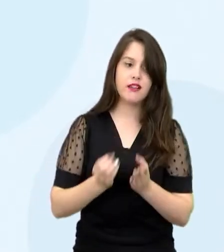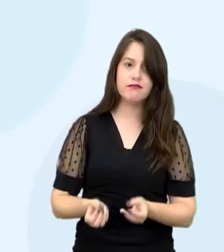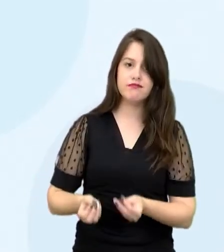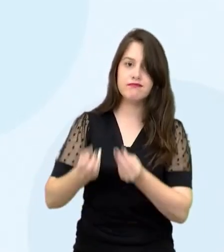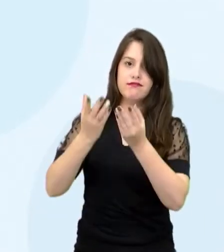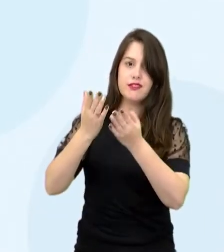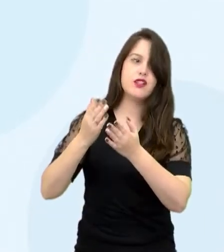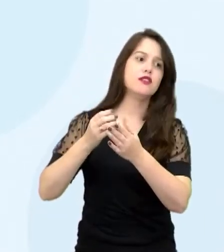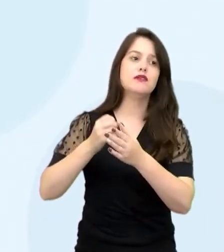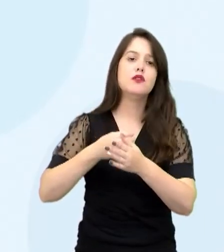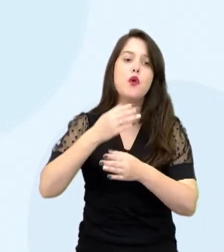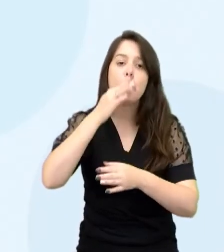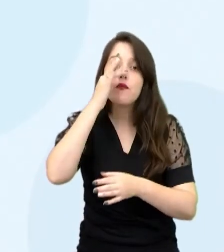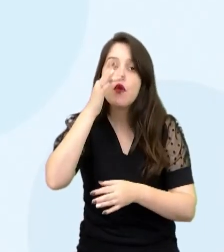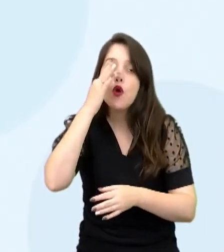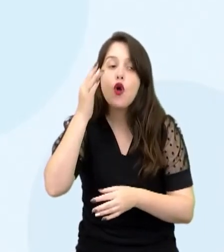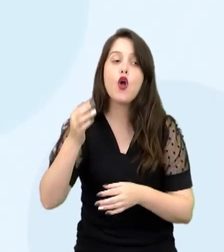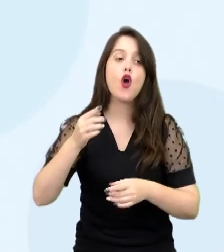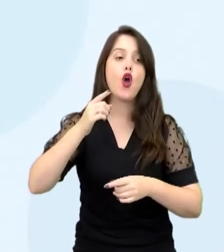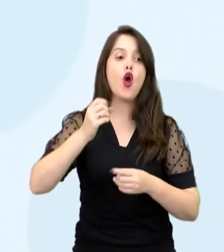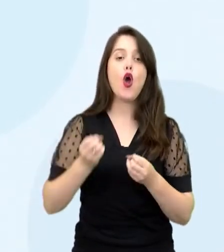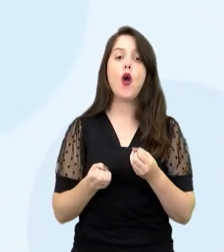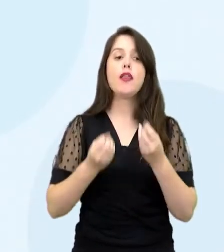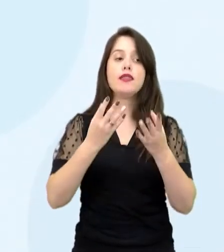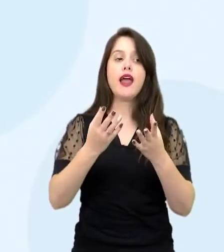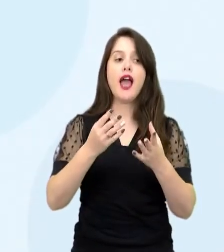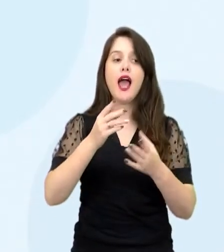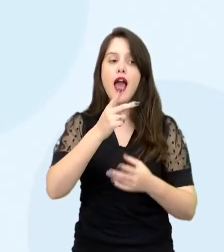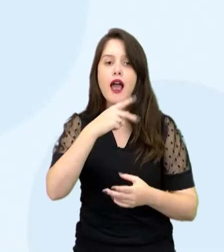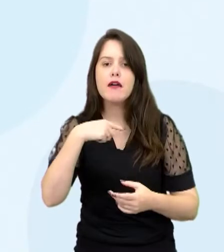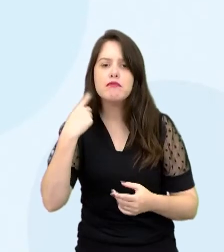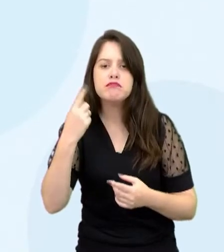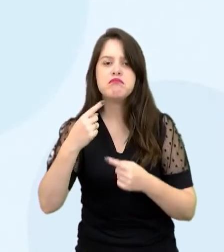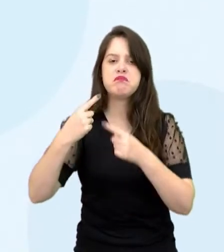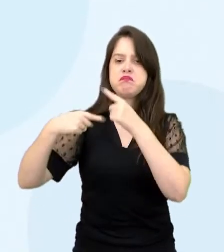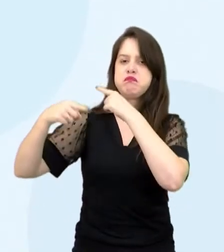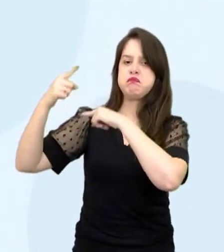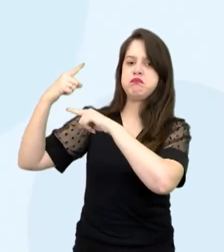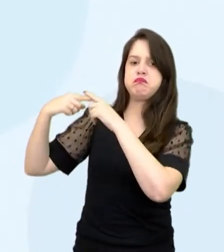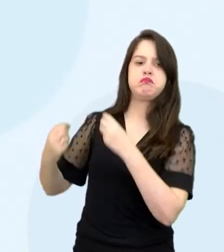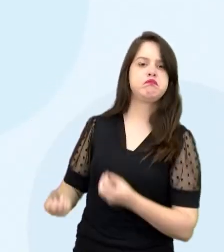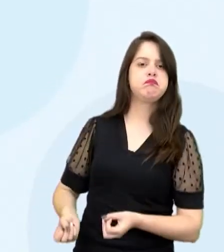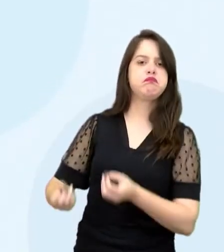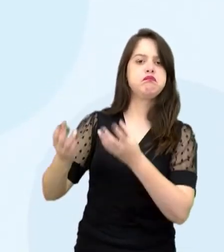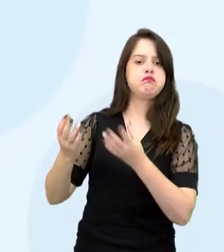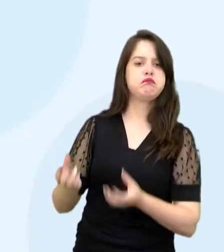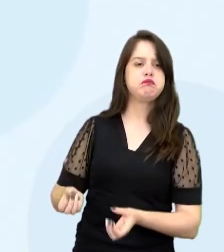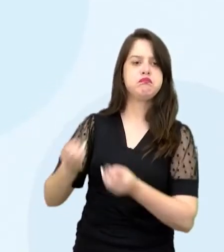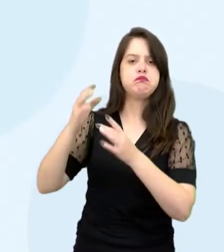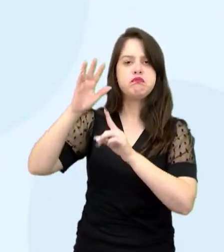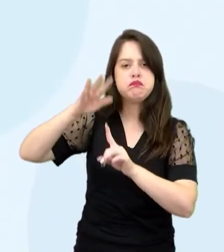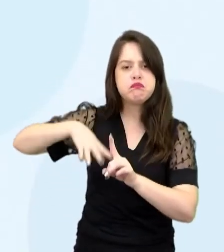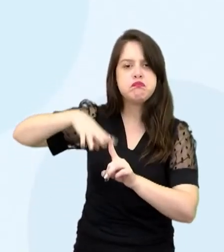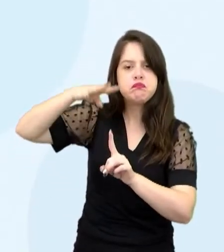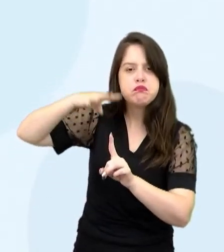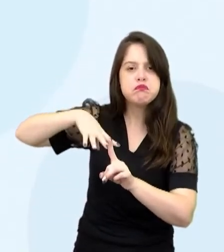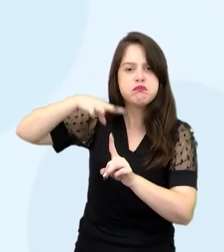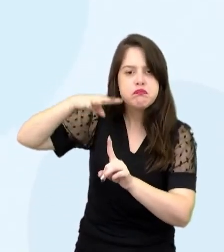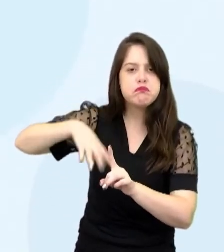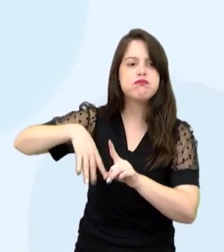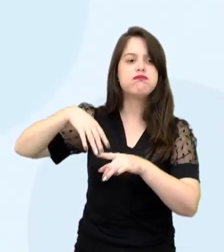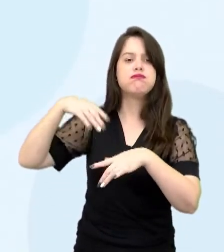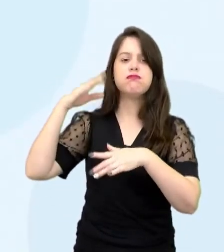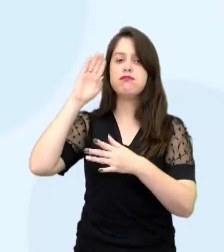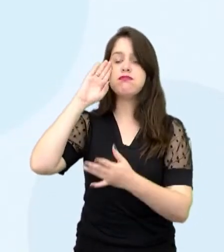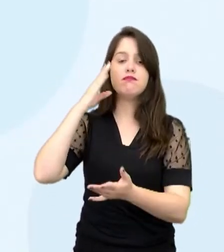flores, objetos para os seus ancestrais e aqueles que morriam, né? E aí eles acreditam-se, né, que conviveu aí